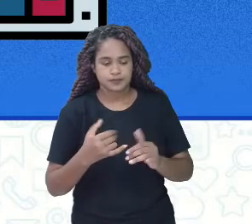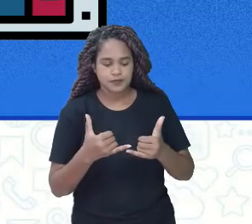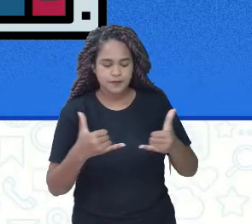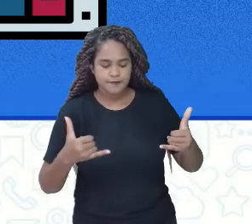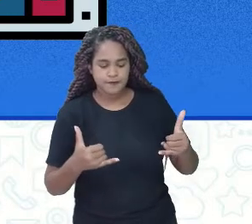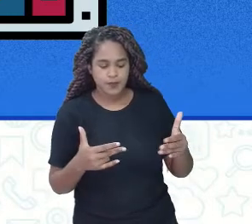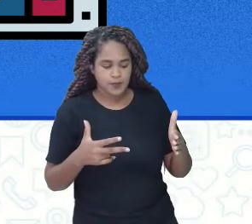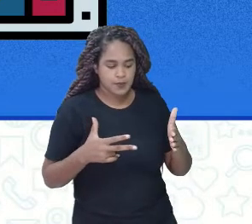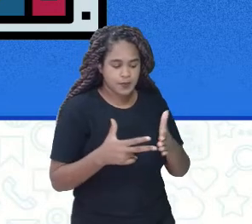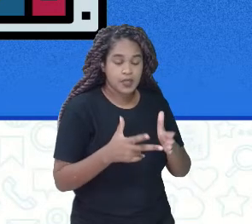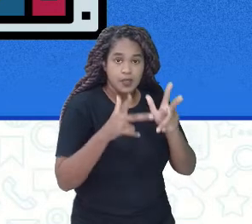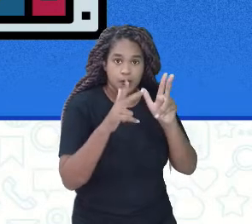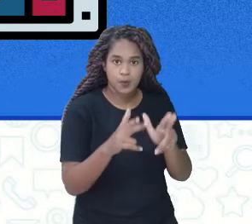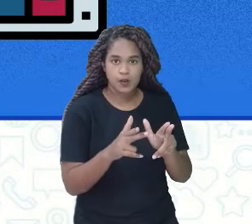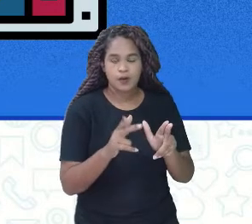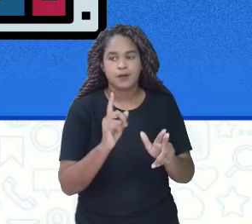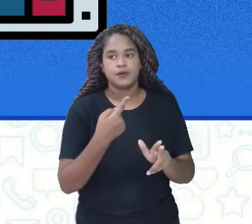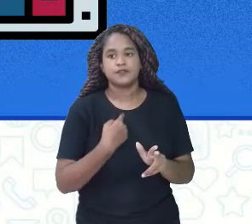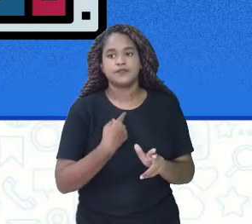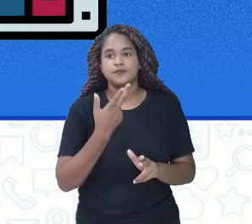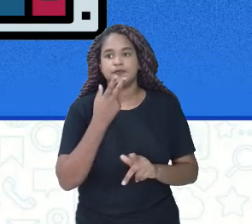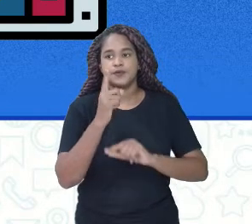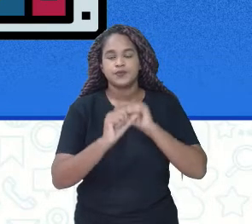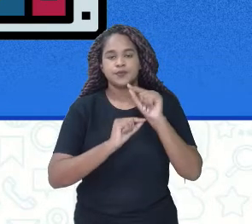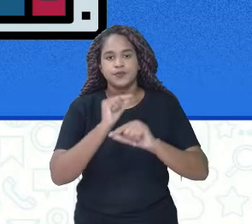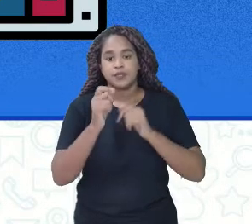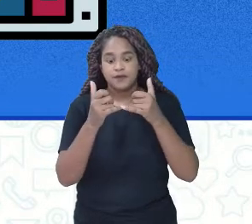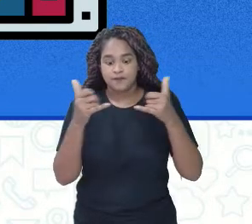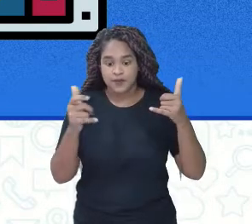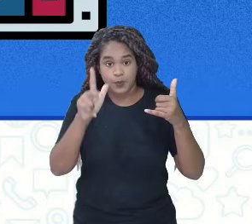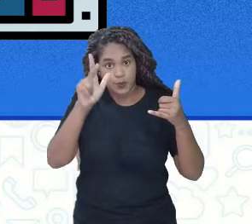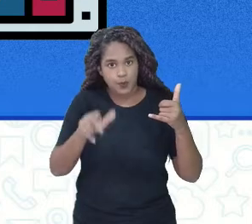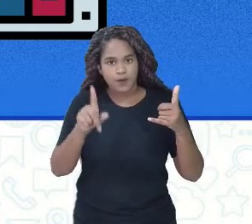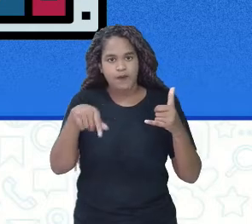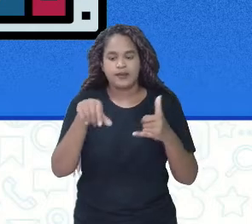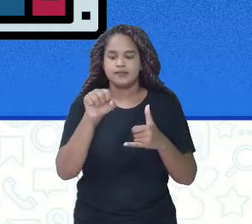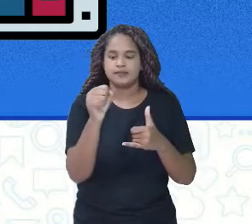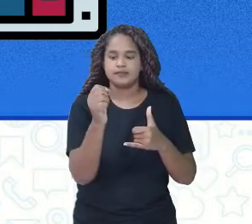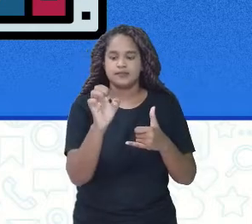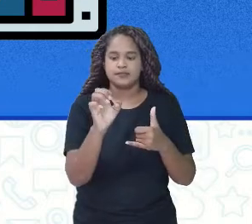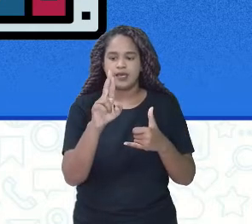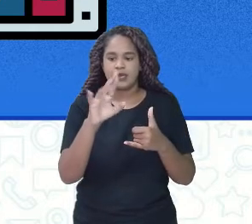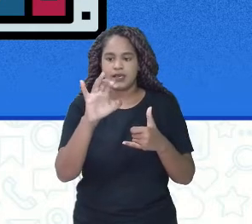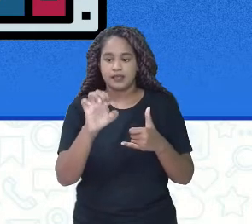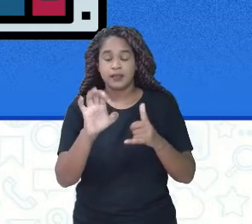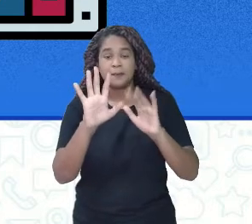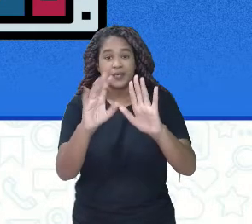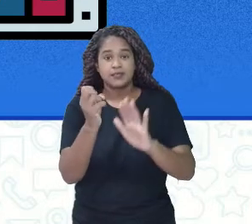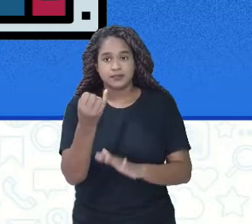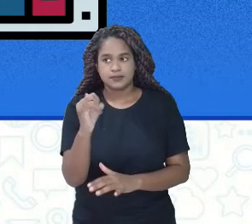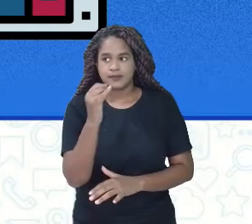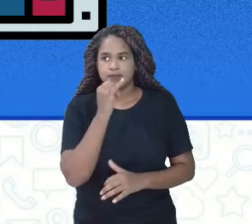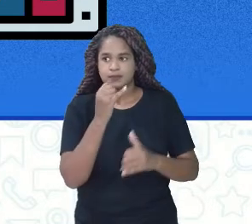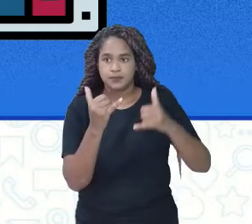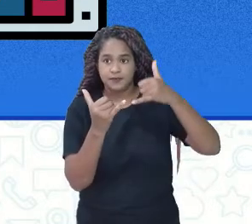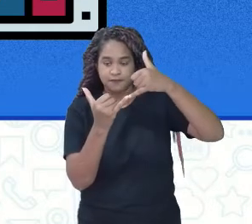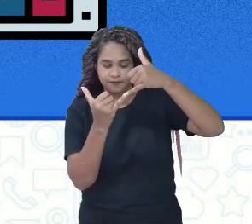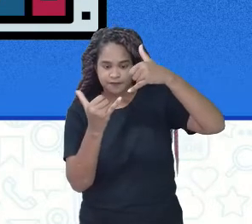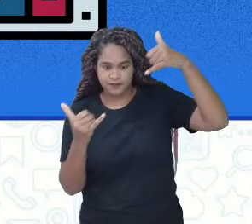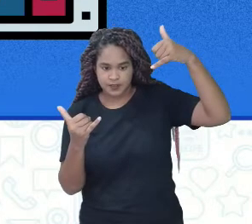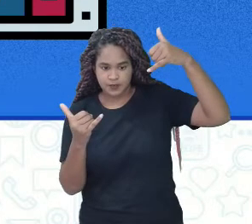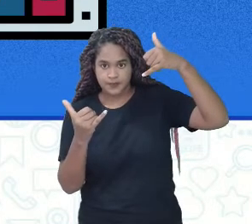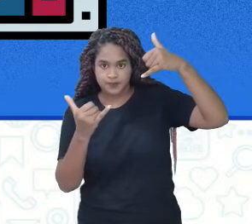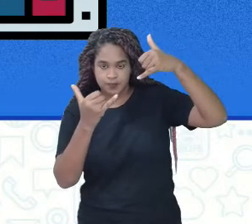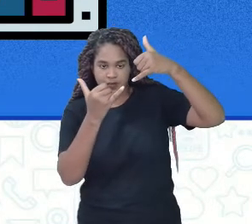que eles são ligados em série, se eles estão no mesmo fio. Mas se há uma bifurcação no fio,